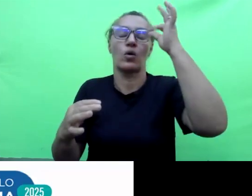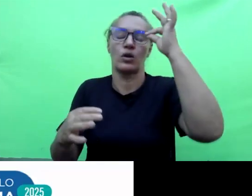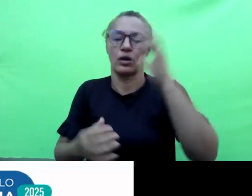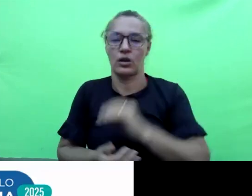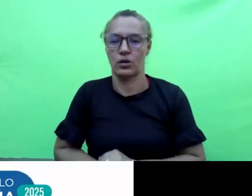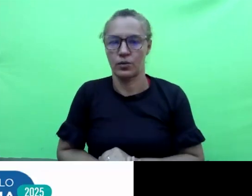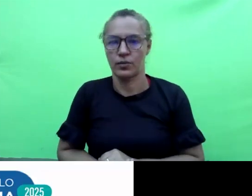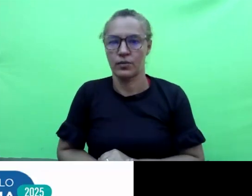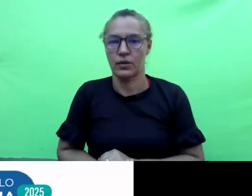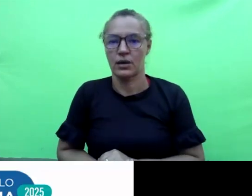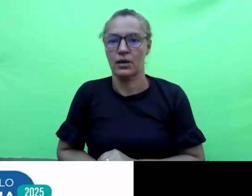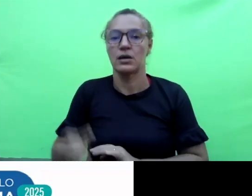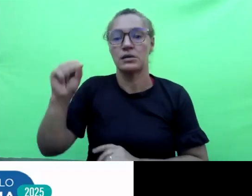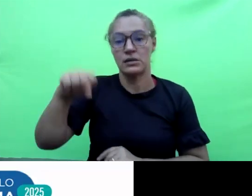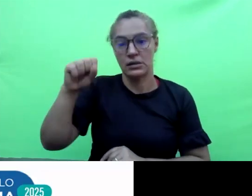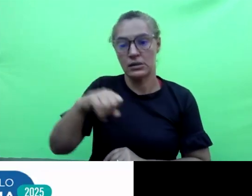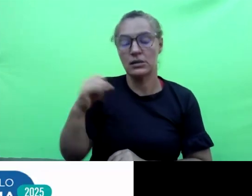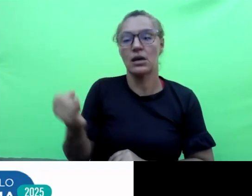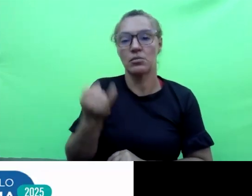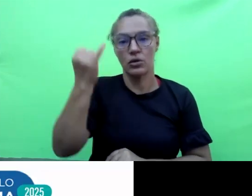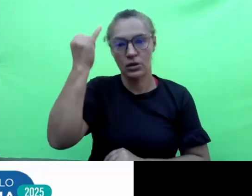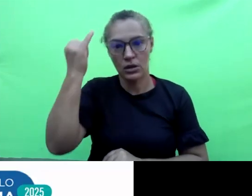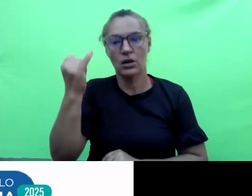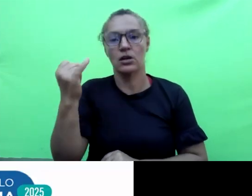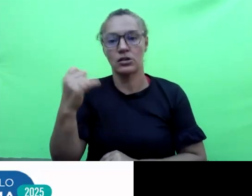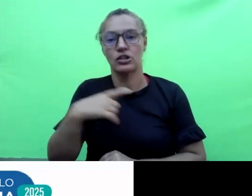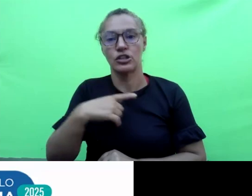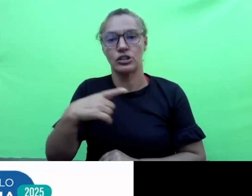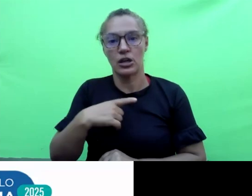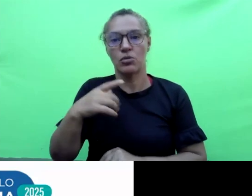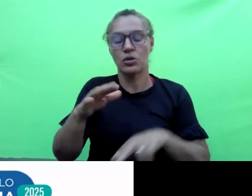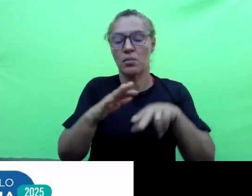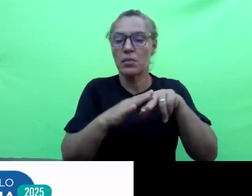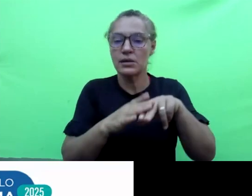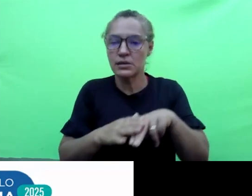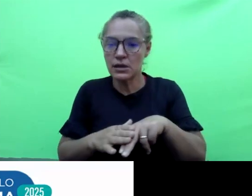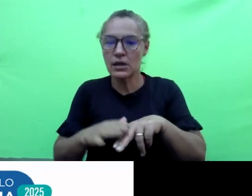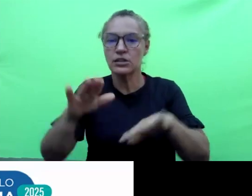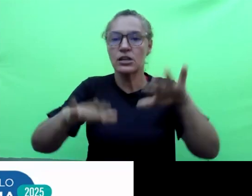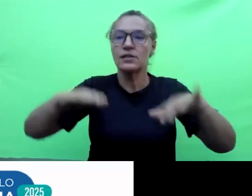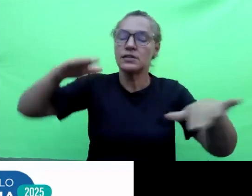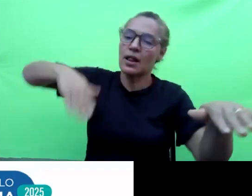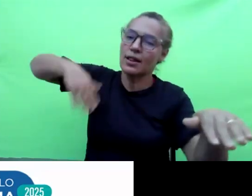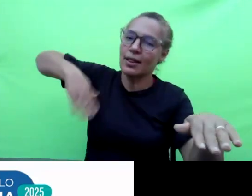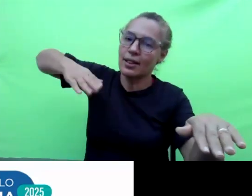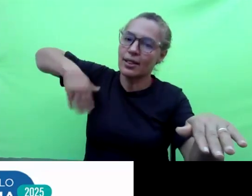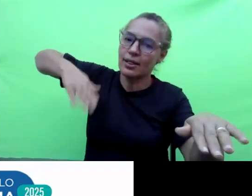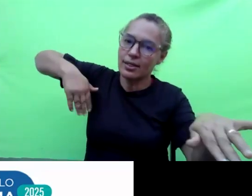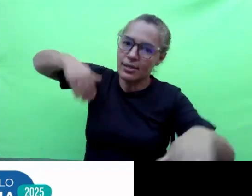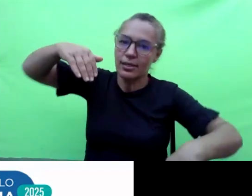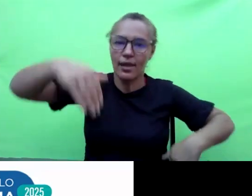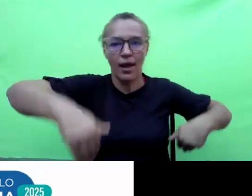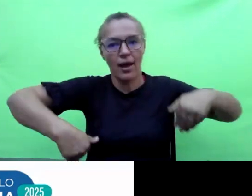Alexandre. A gente acaba tendo muitos pacientes no consultório que nadam, né? Que gostam de natação,